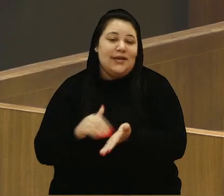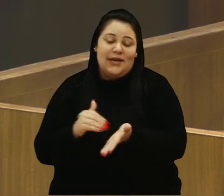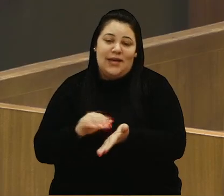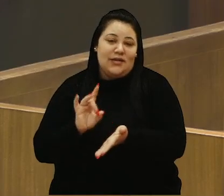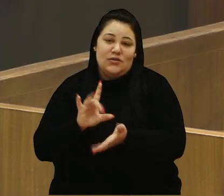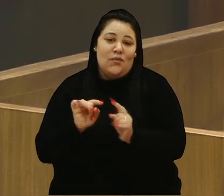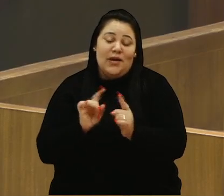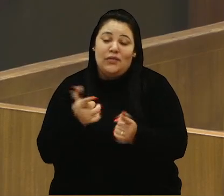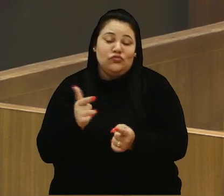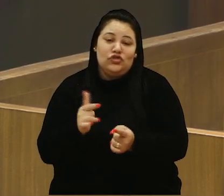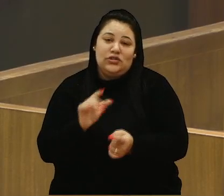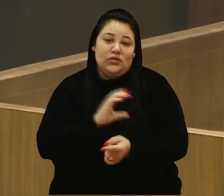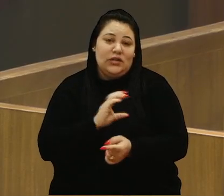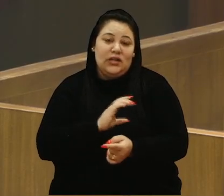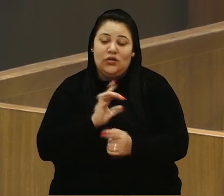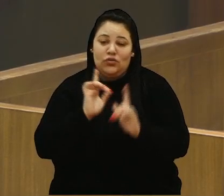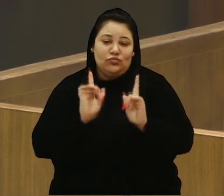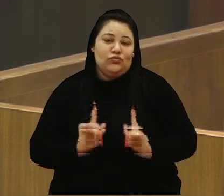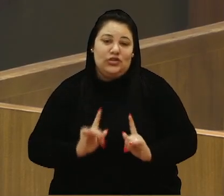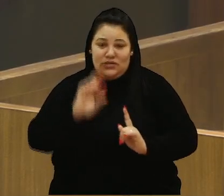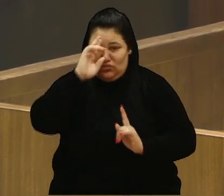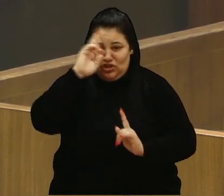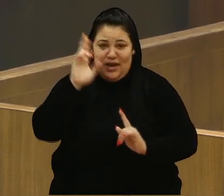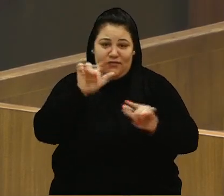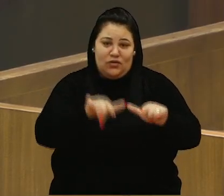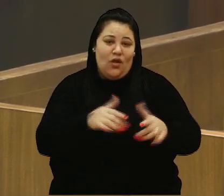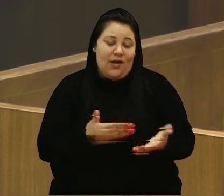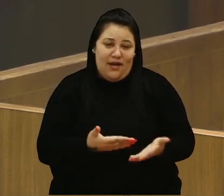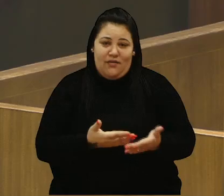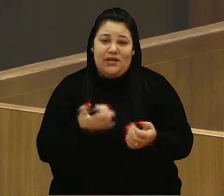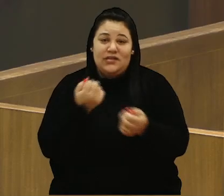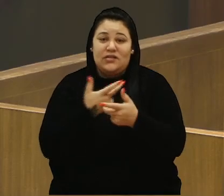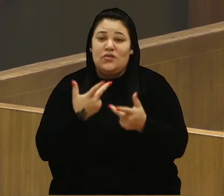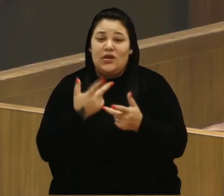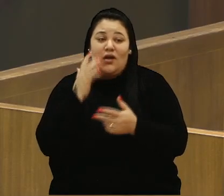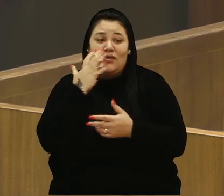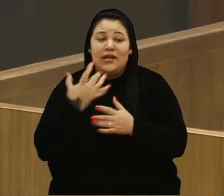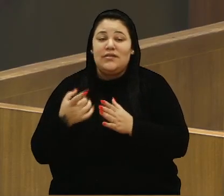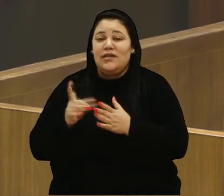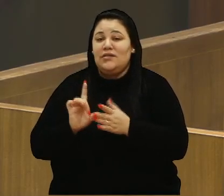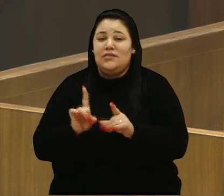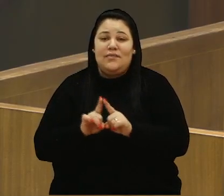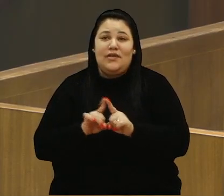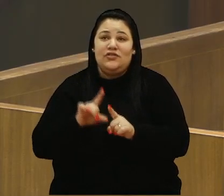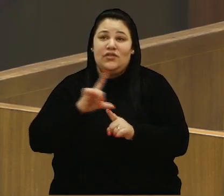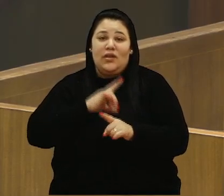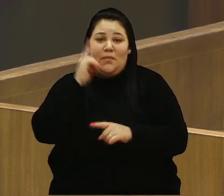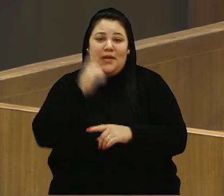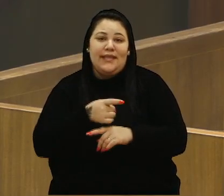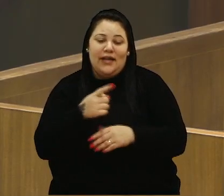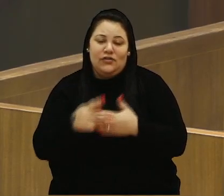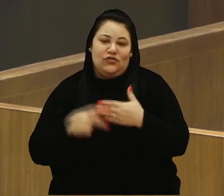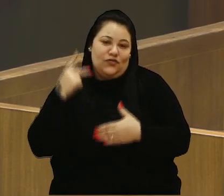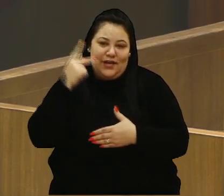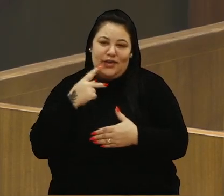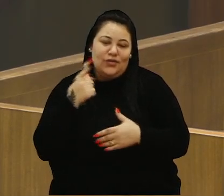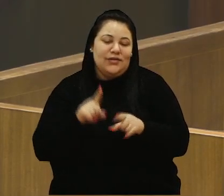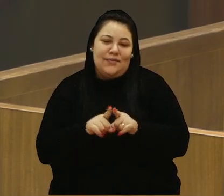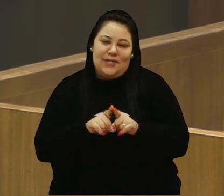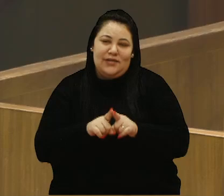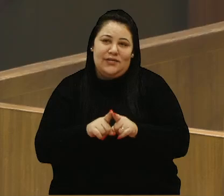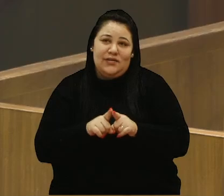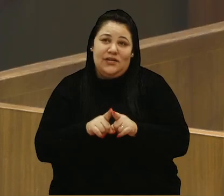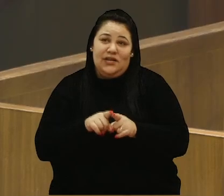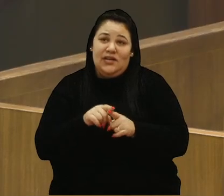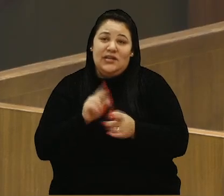gerente lá no local, né? E essas situações ocorriam antes de eu ter o mandato aqui de chegar como vereador, né? Então, isso sempre me